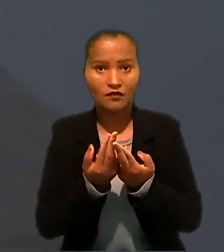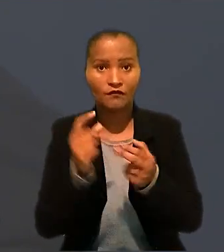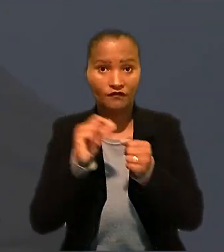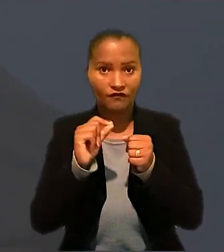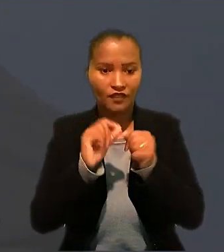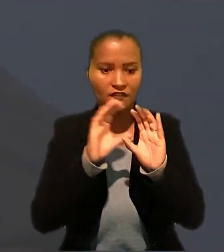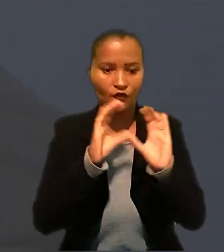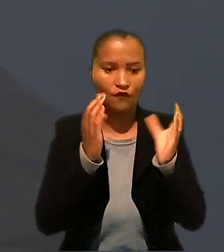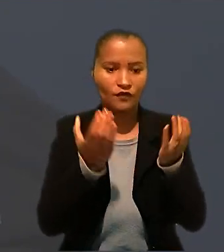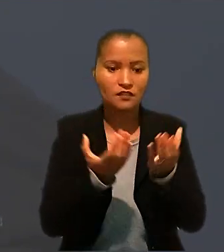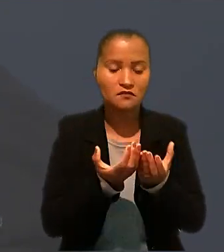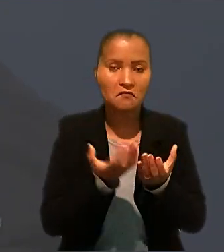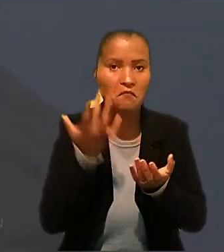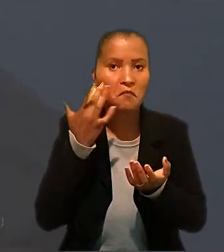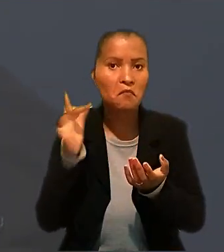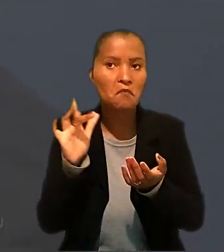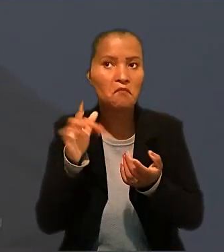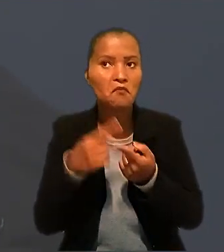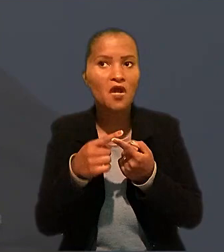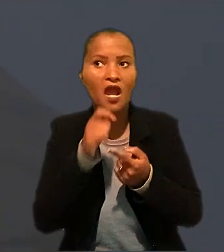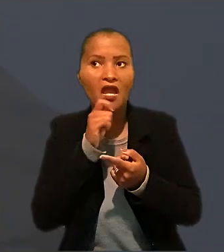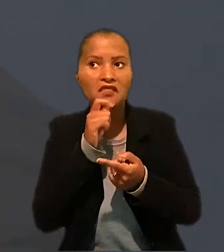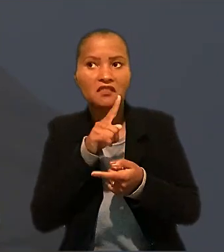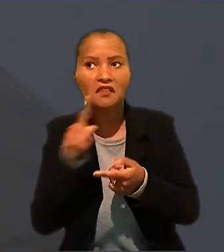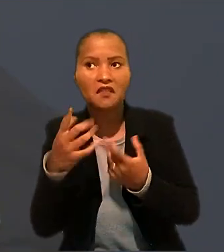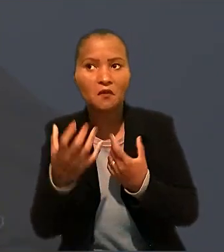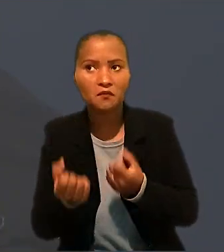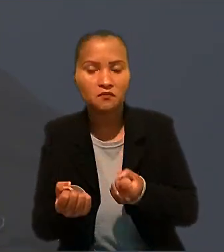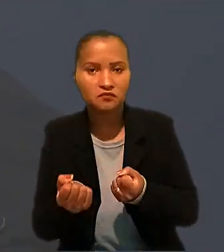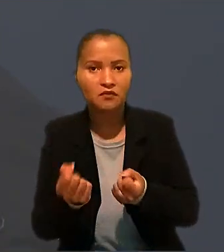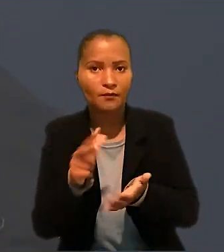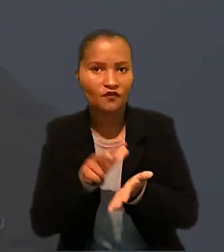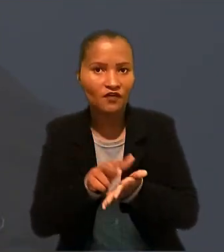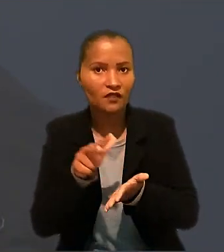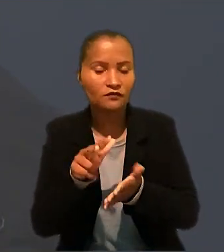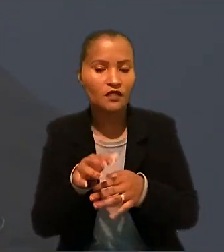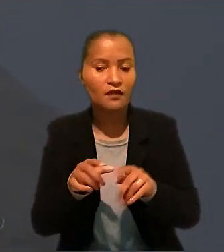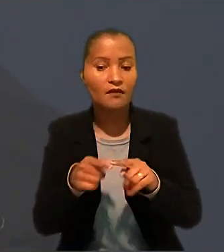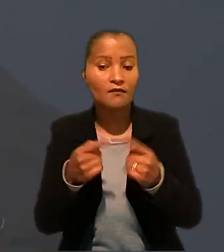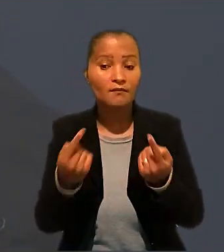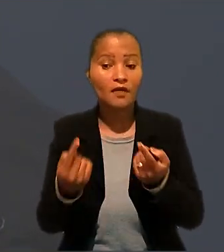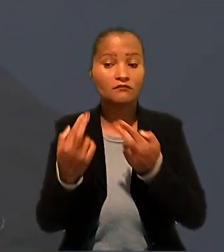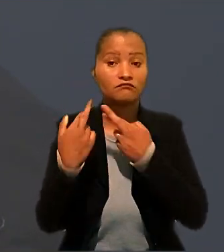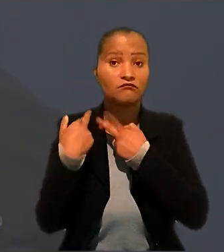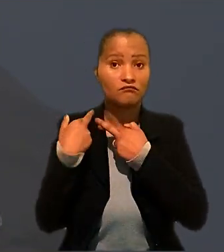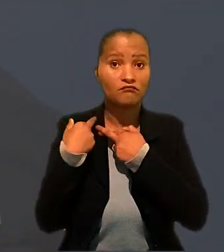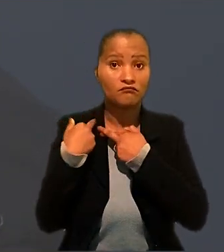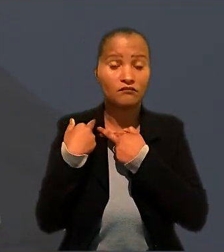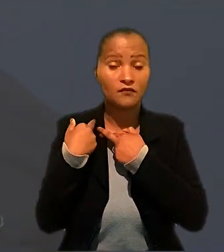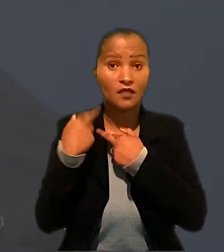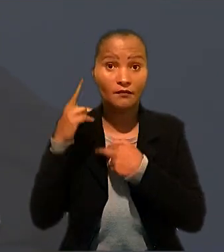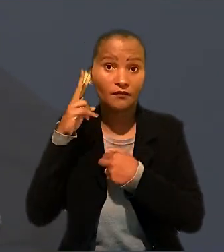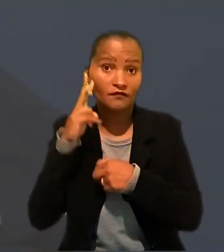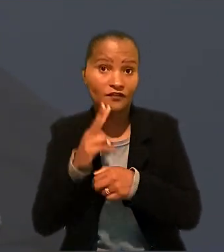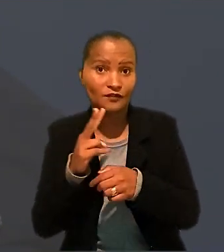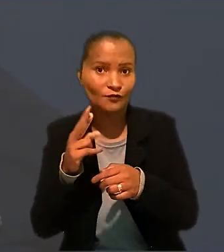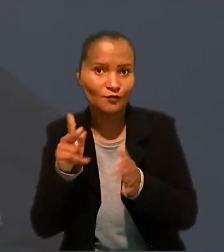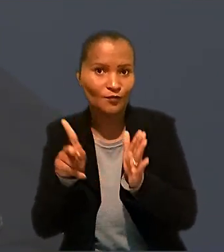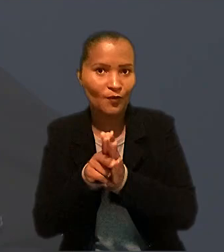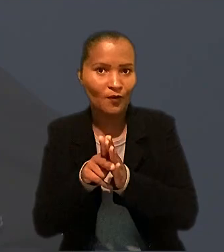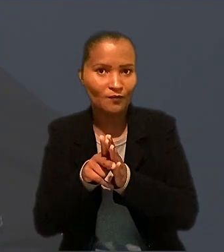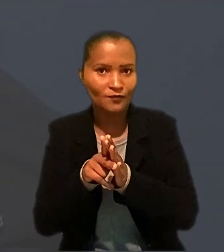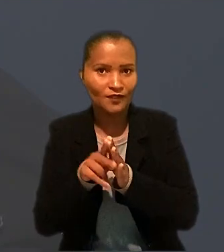na elaboração da Convenção. Não se sabe ainda por que não foi ratificada. Mas há responsabilidade porque é prevista no próprio ordenamento